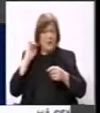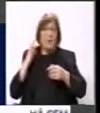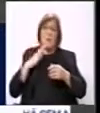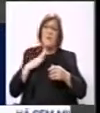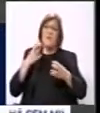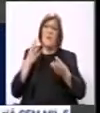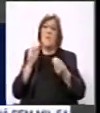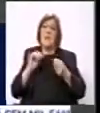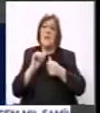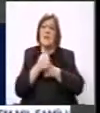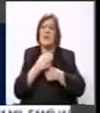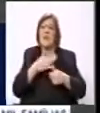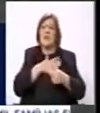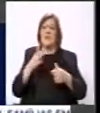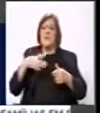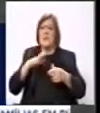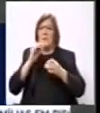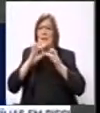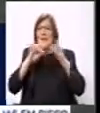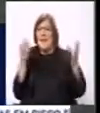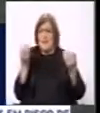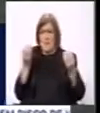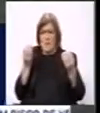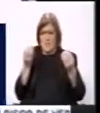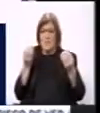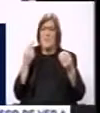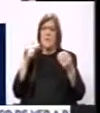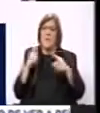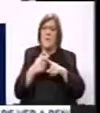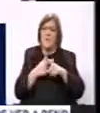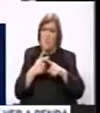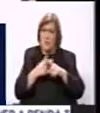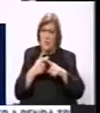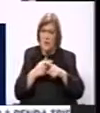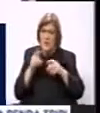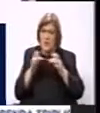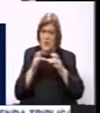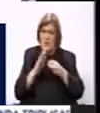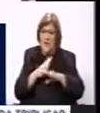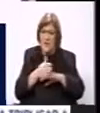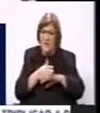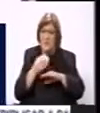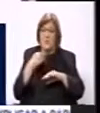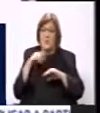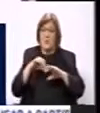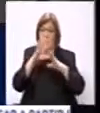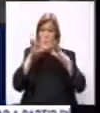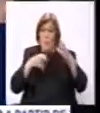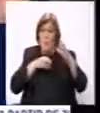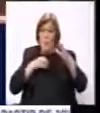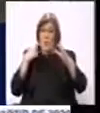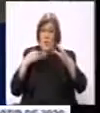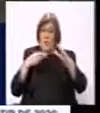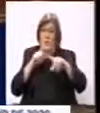toda a transformação da indústria sente se também a falta dessa importância destas em cima do csa apesar deste mundo está ao mesmo